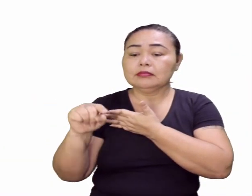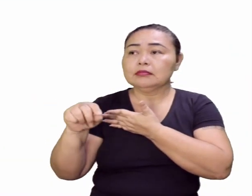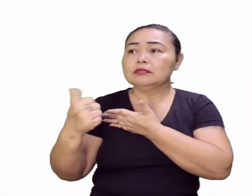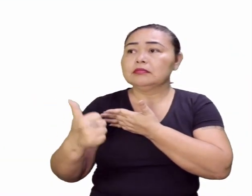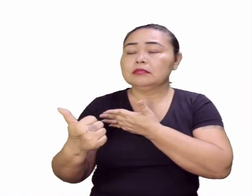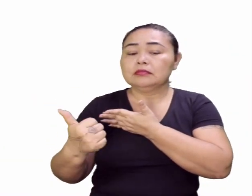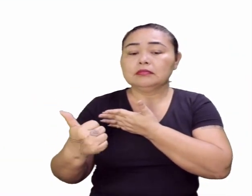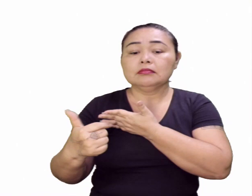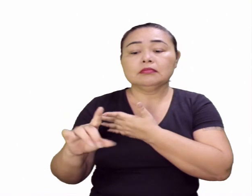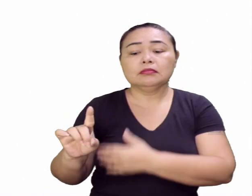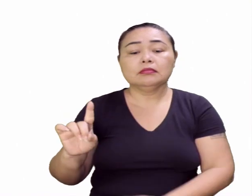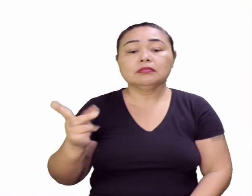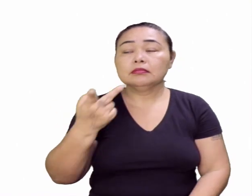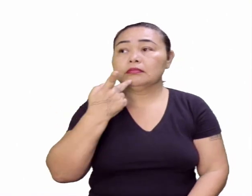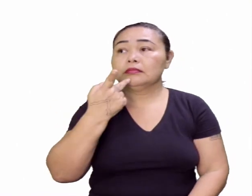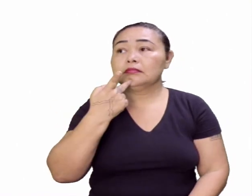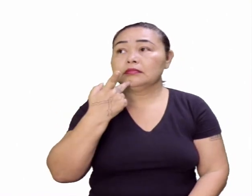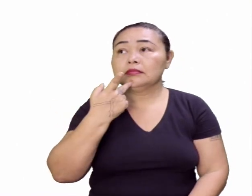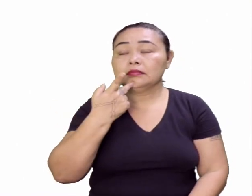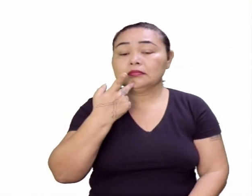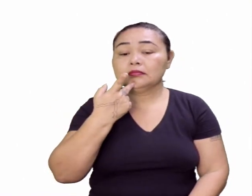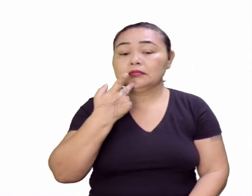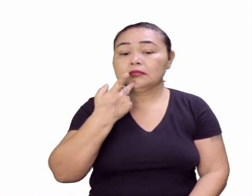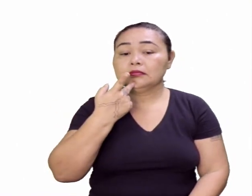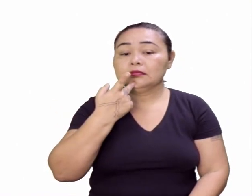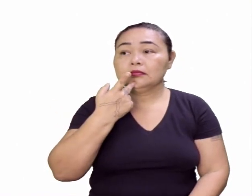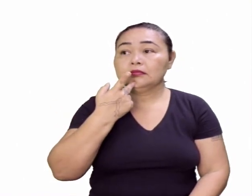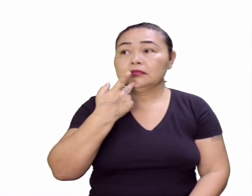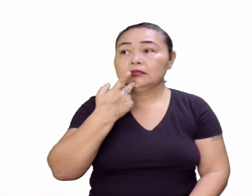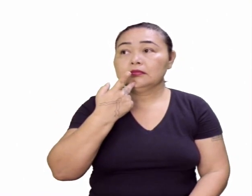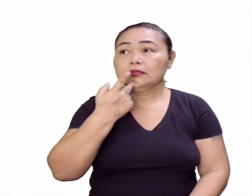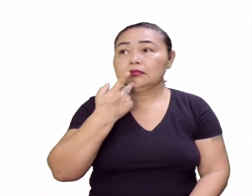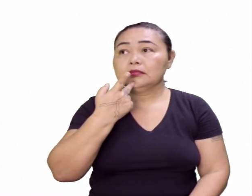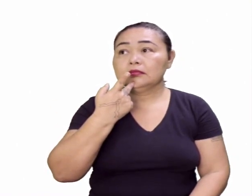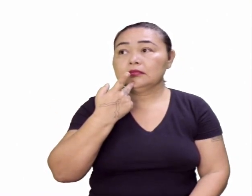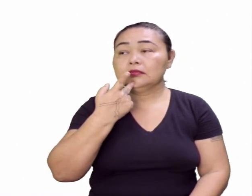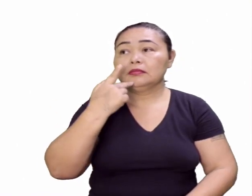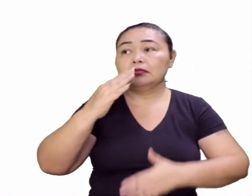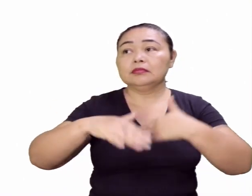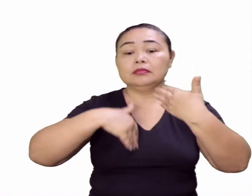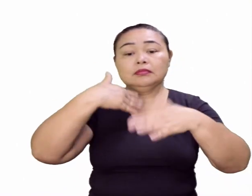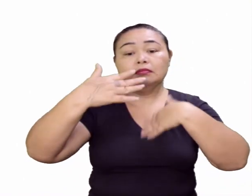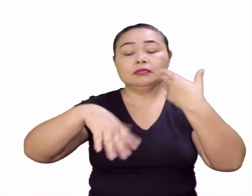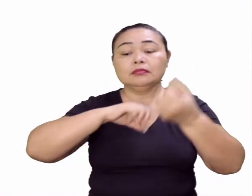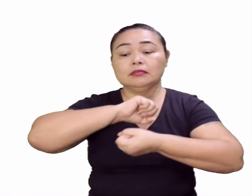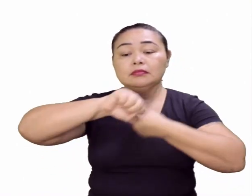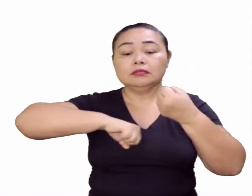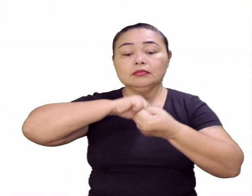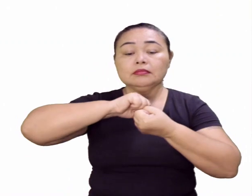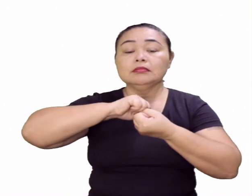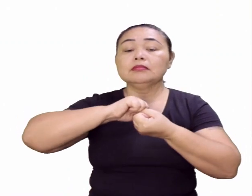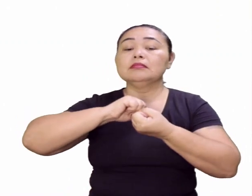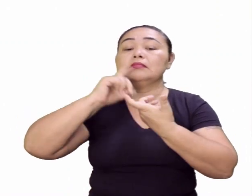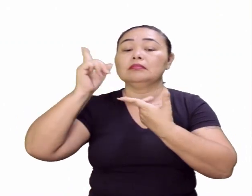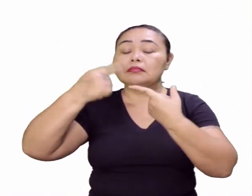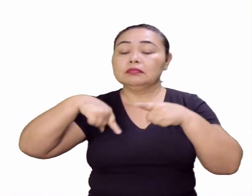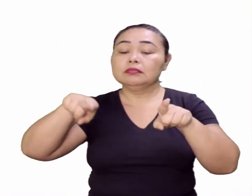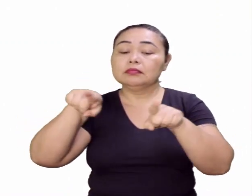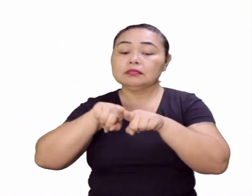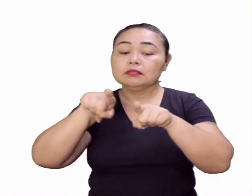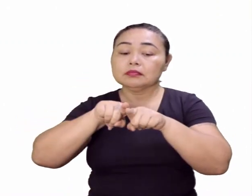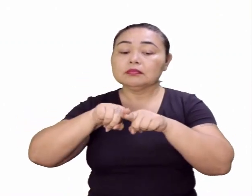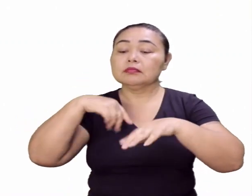11.2. Beleza. Falamos aí sobre a questão aí do desenvolvimento sustentável e questões ambientais, né, professor Jorge? É isso